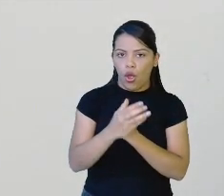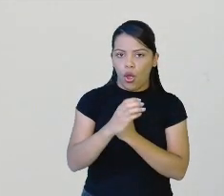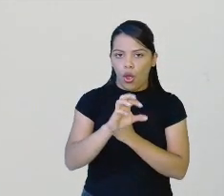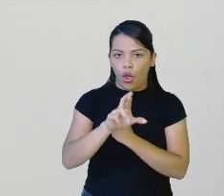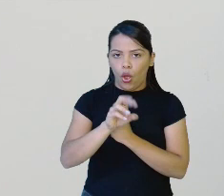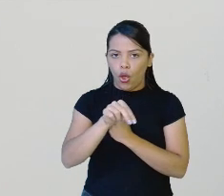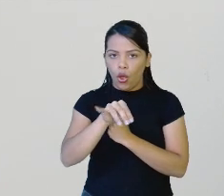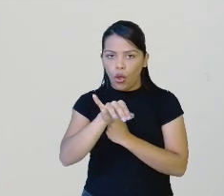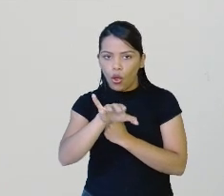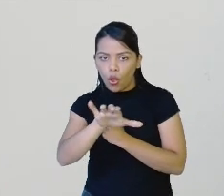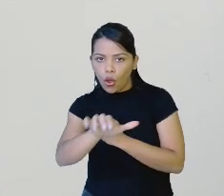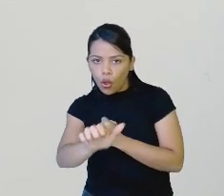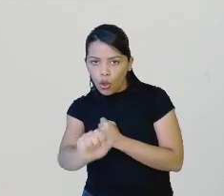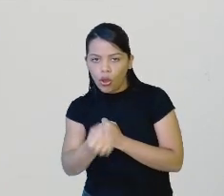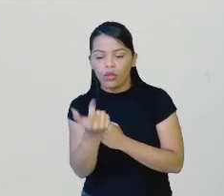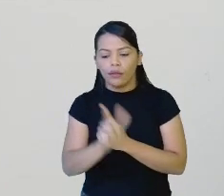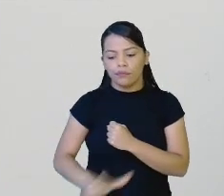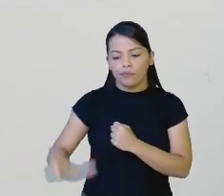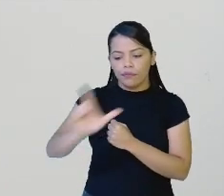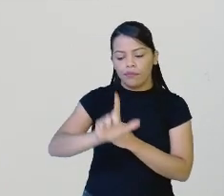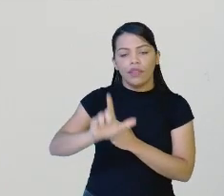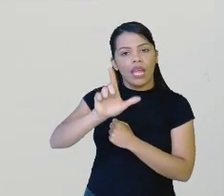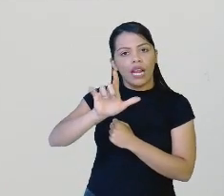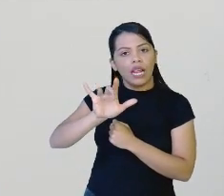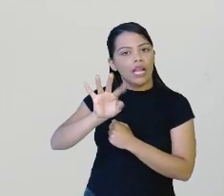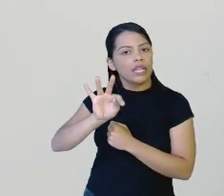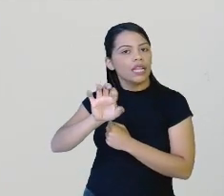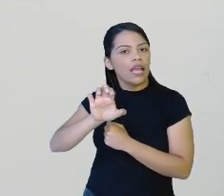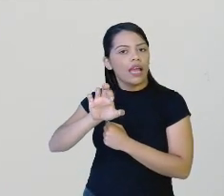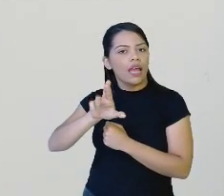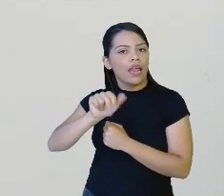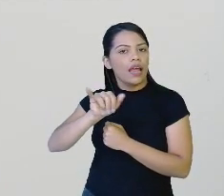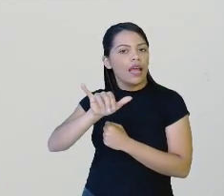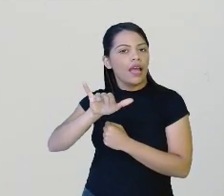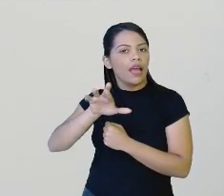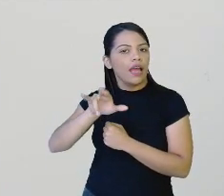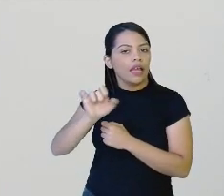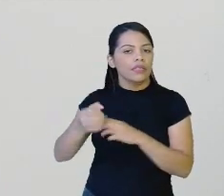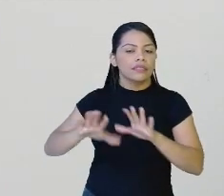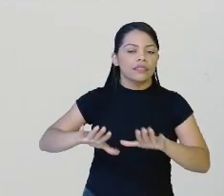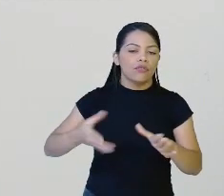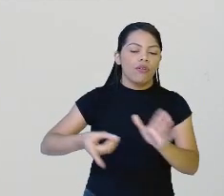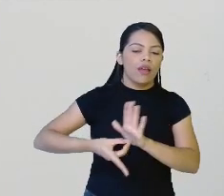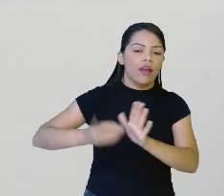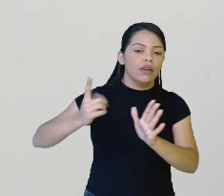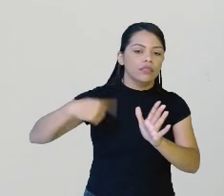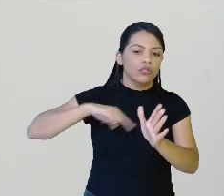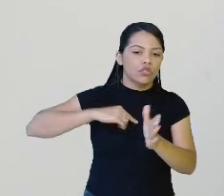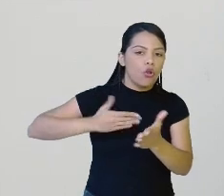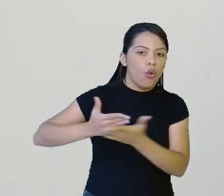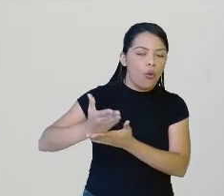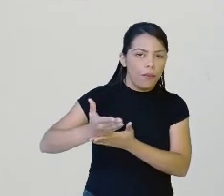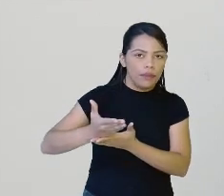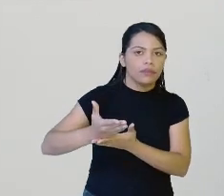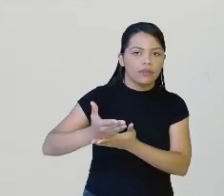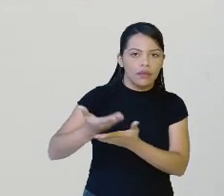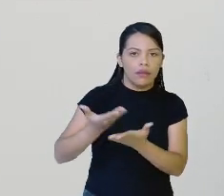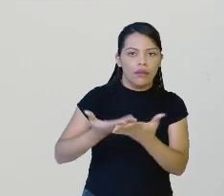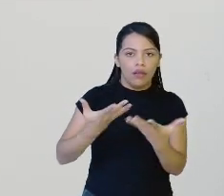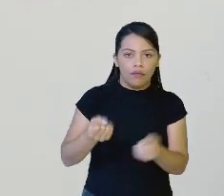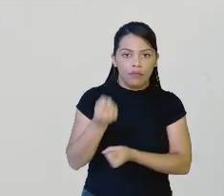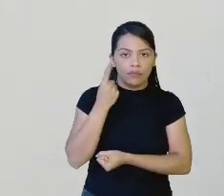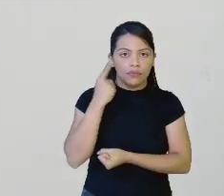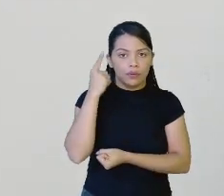literárias. Antes de entrar no conteúdo, vamos para aquele pensamento do dia que nós sempre temos aqui. Vamos ler